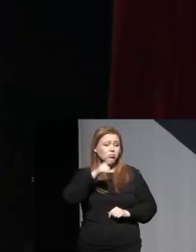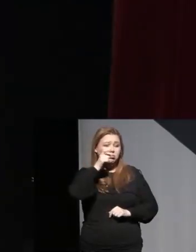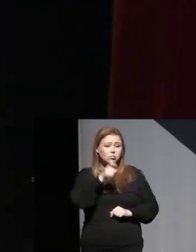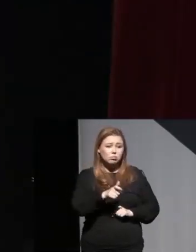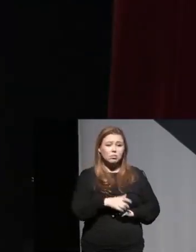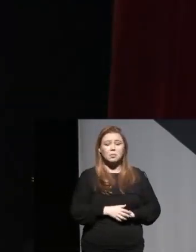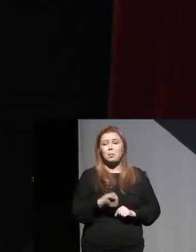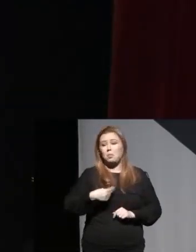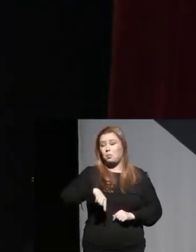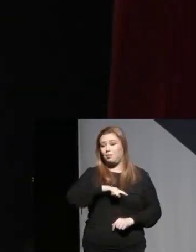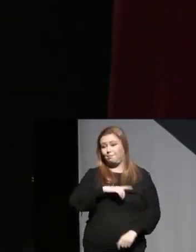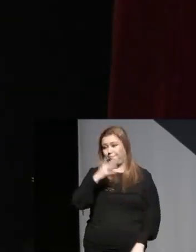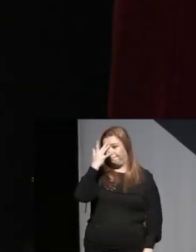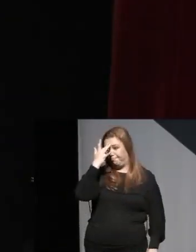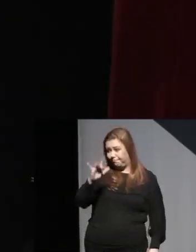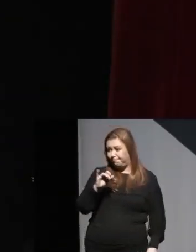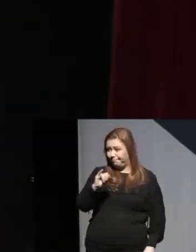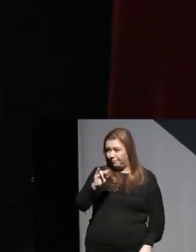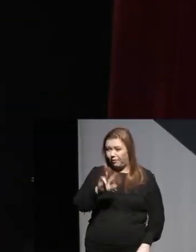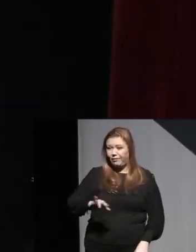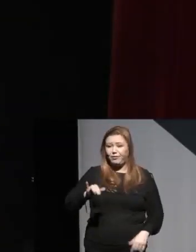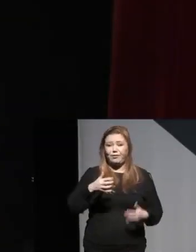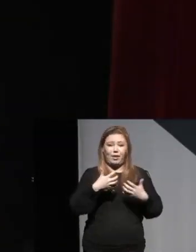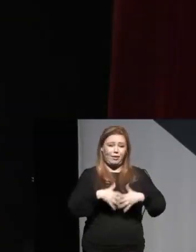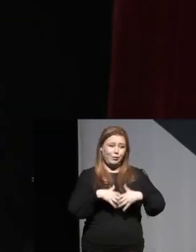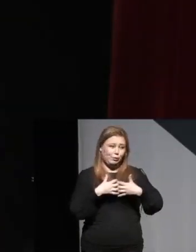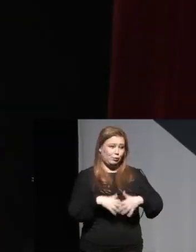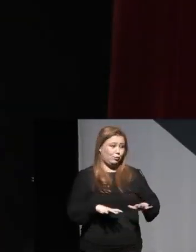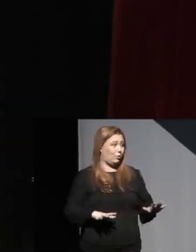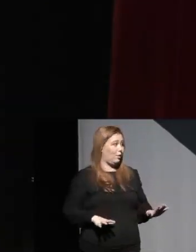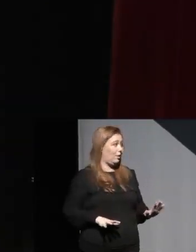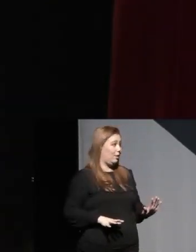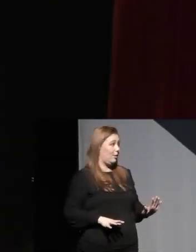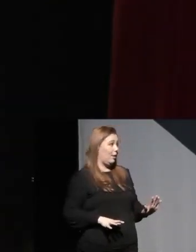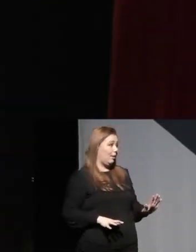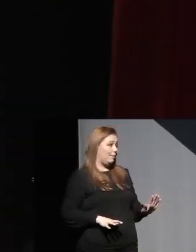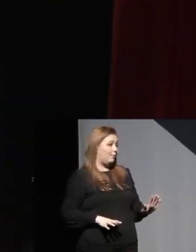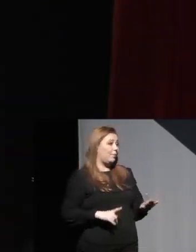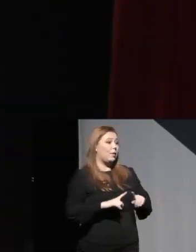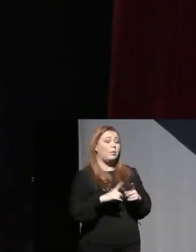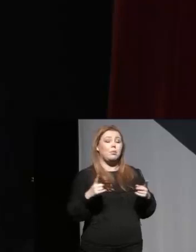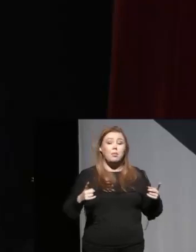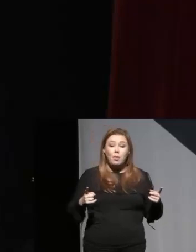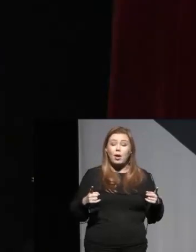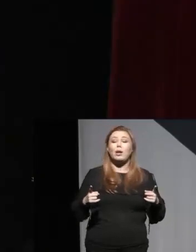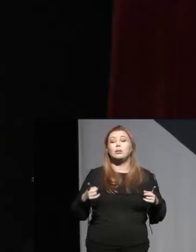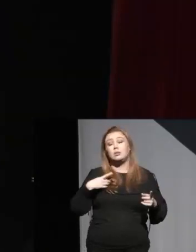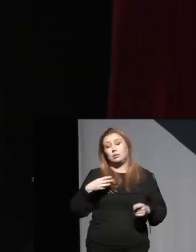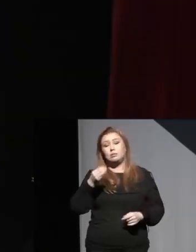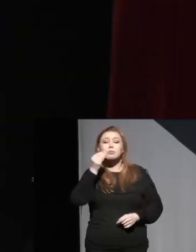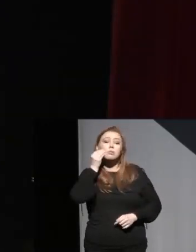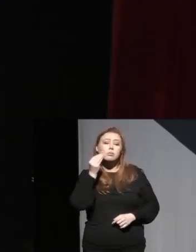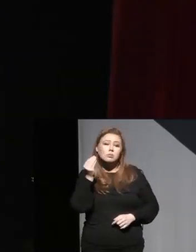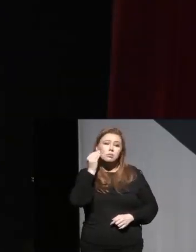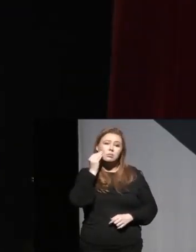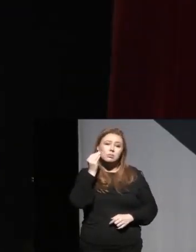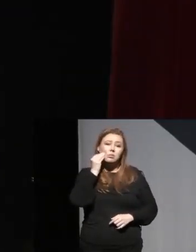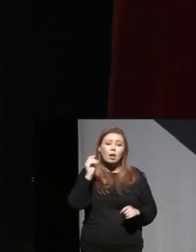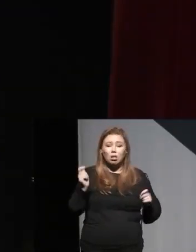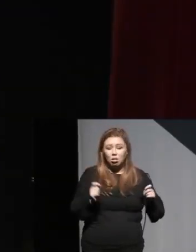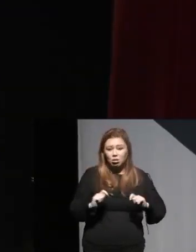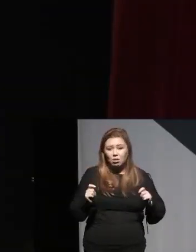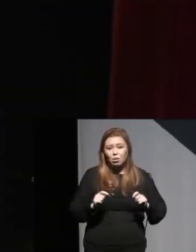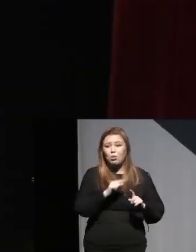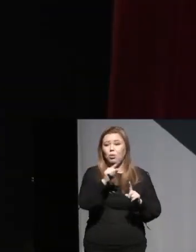Não sabemos se vai funcionar, professora. Mas, pelo menos, a tentativa pode-se dizer que